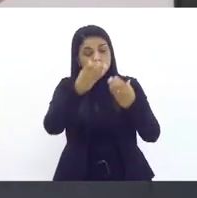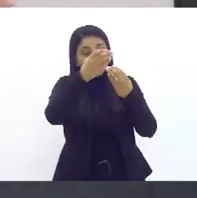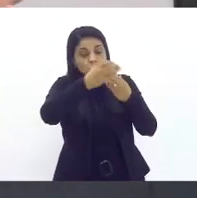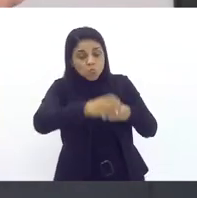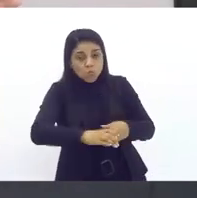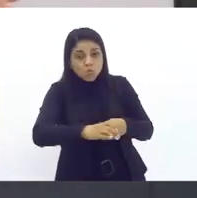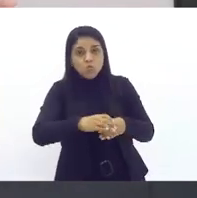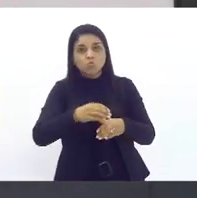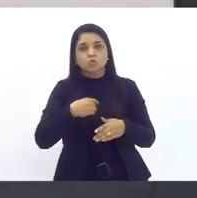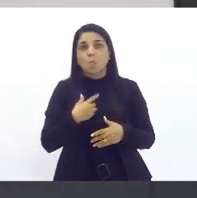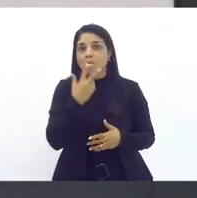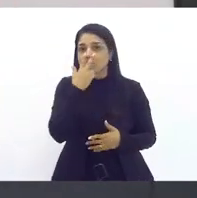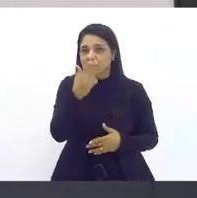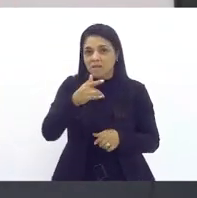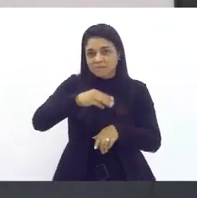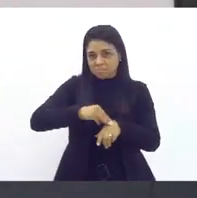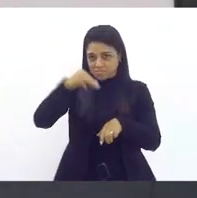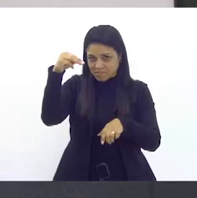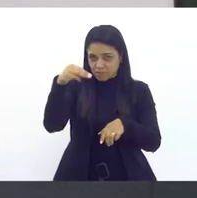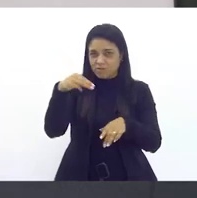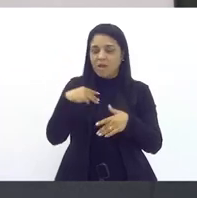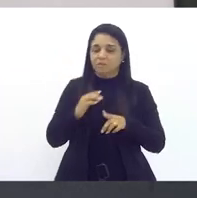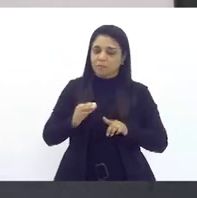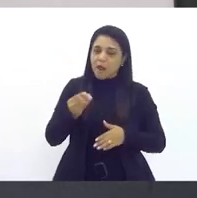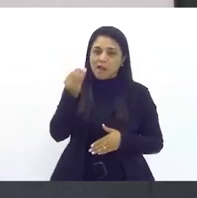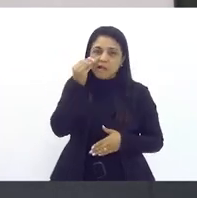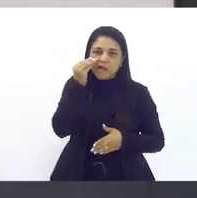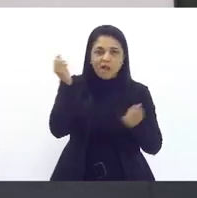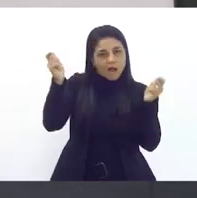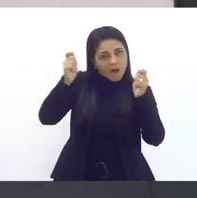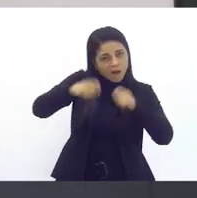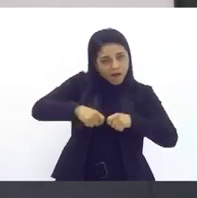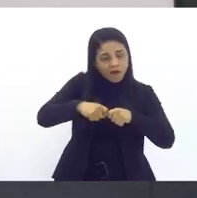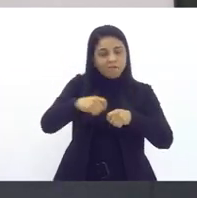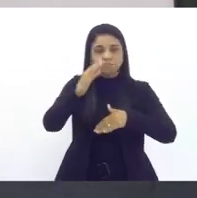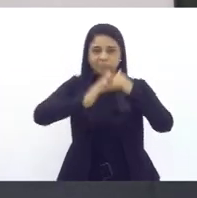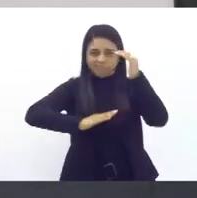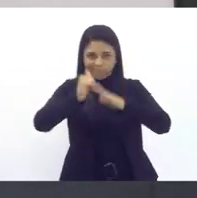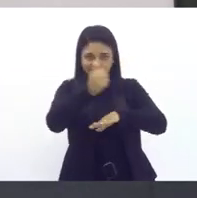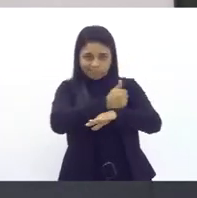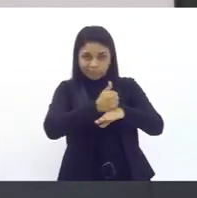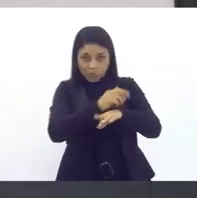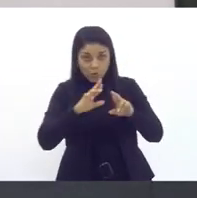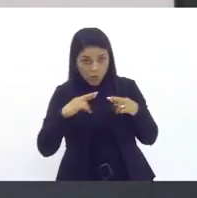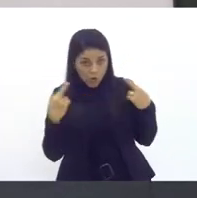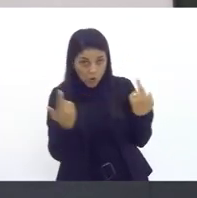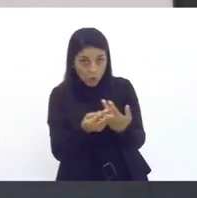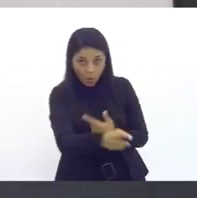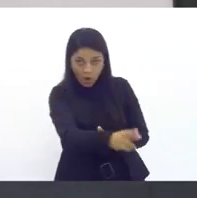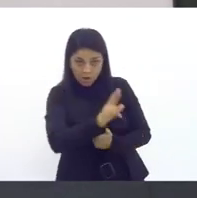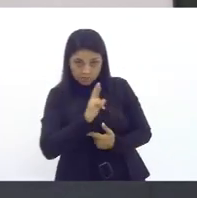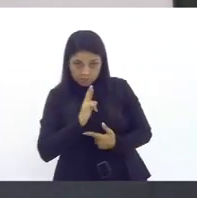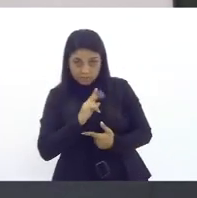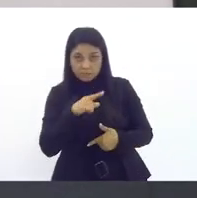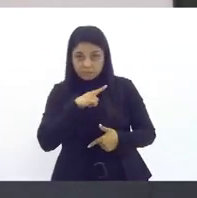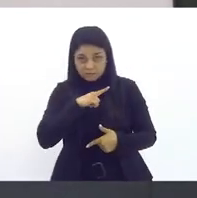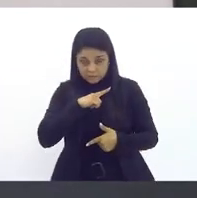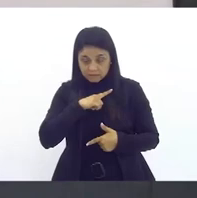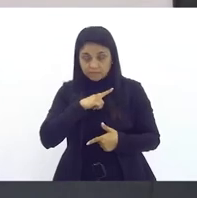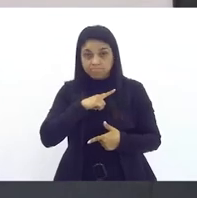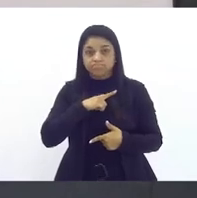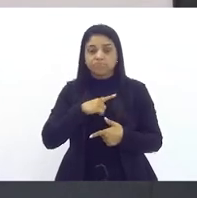para a gente poder fazer isso. E, tão logo a gente tenha a reunião e tenha o resultado dela, nós vamos